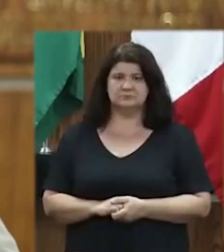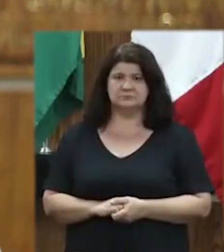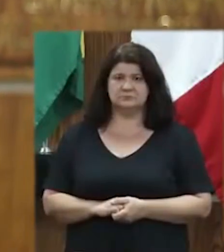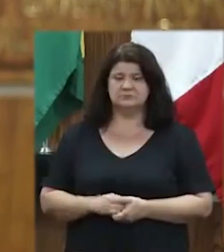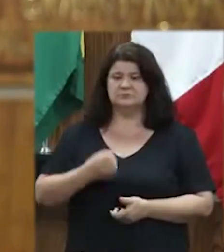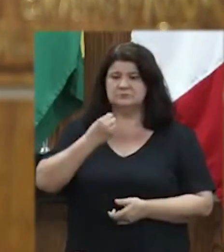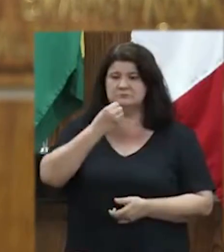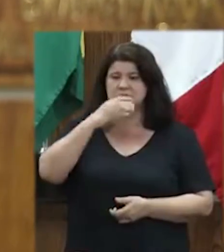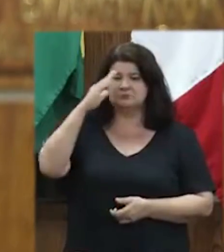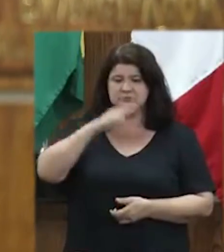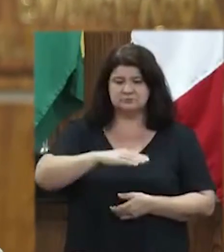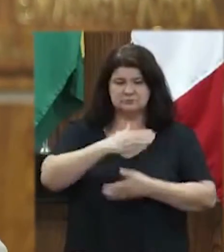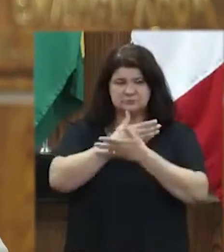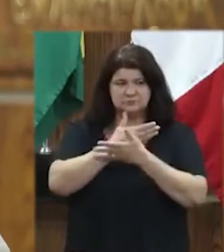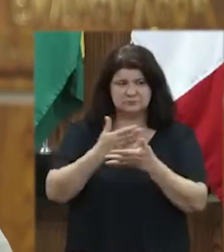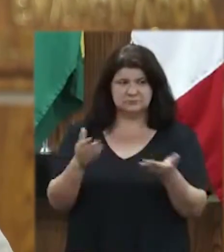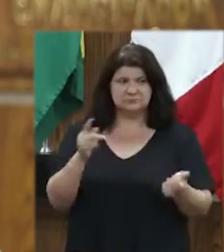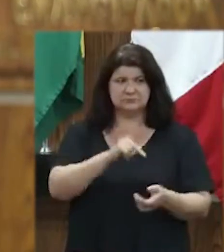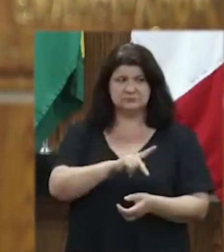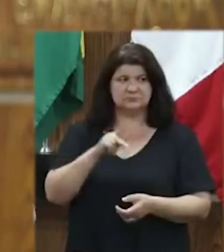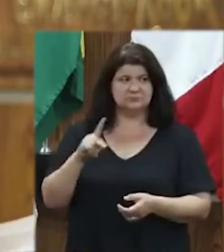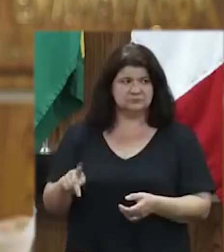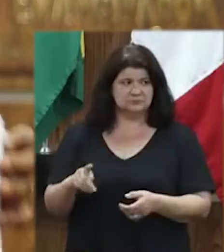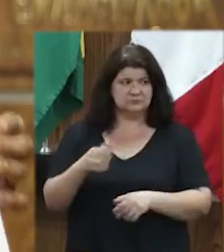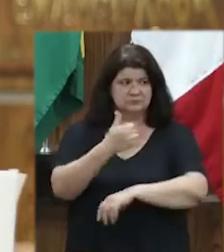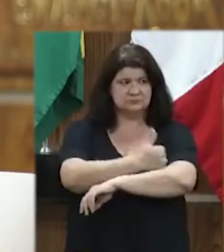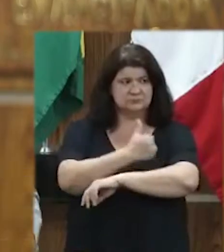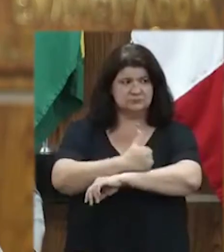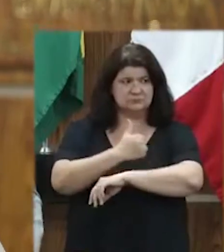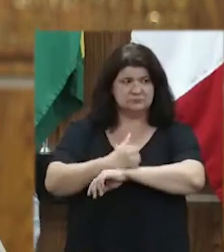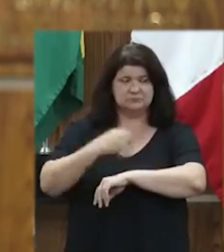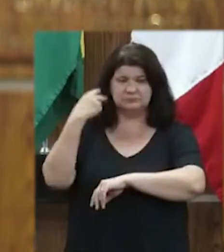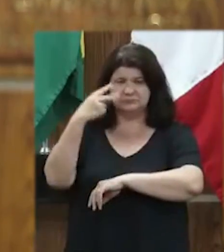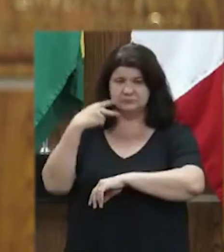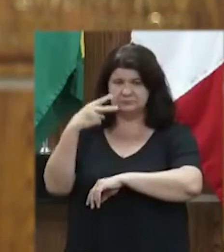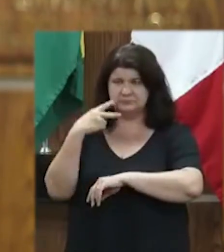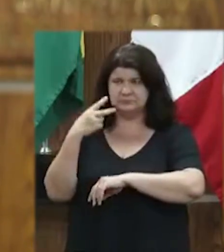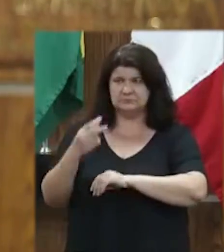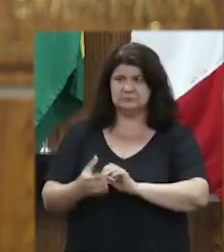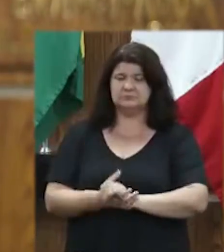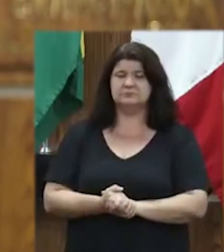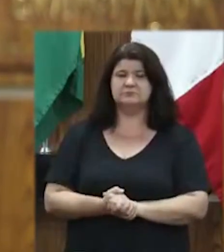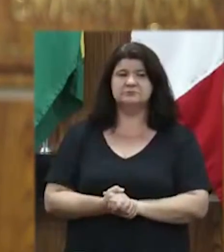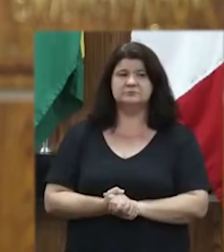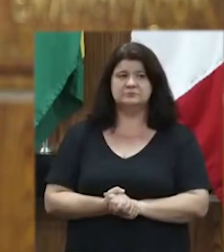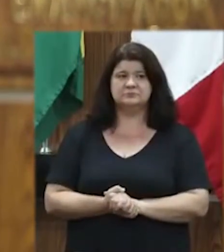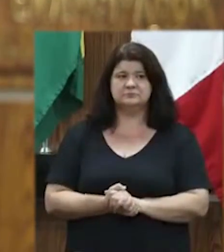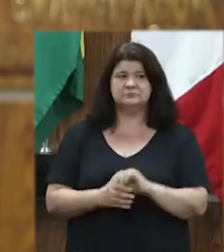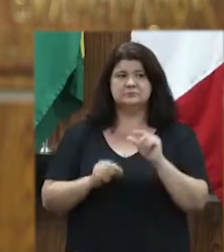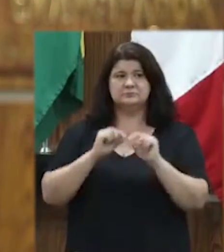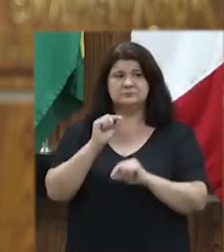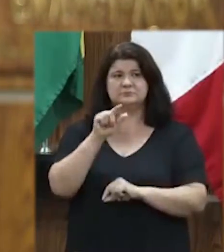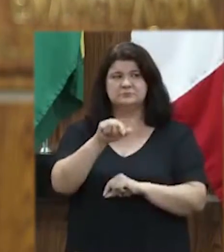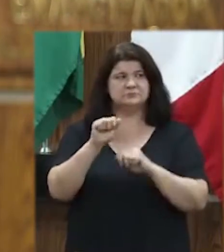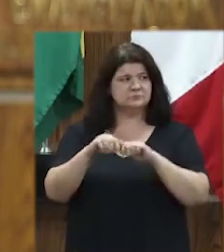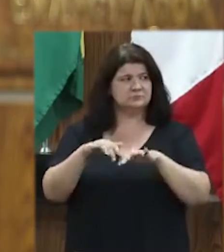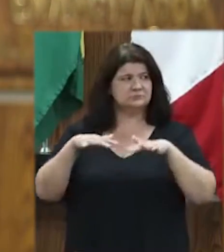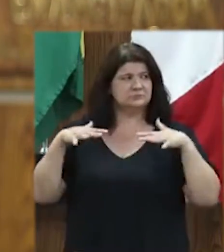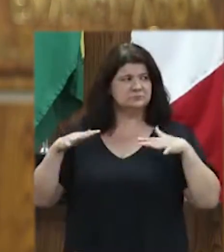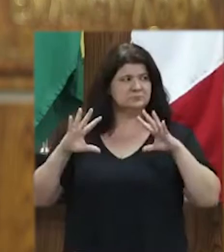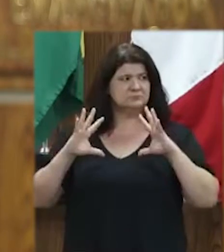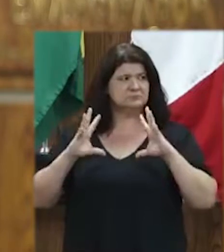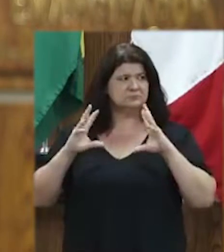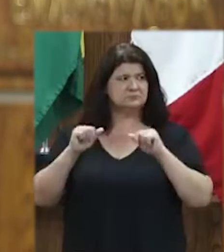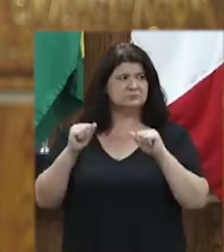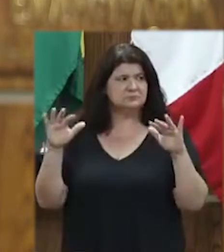Boa tarde a todos, senhor presidente, mesa diretora, nobres pares, população que nos assiste aqui em plenário, a todos vocês que nos acompanham